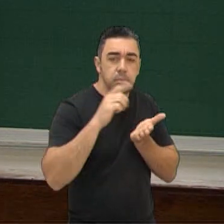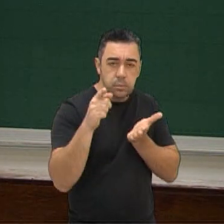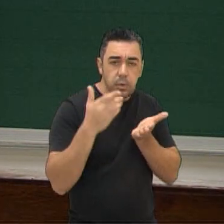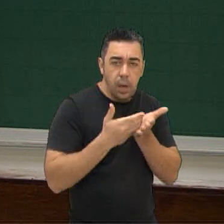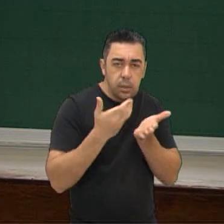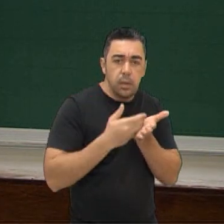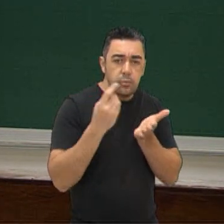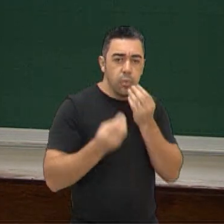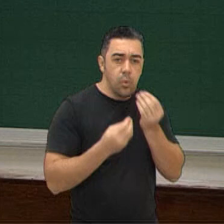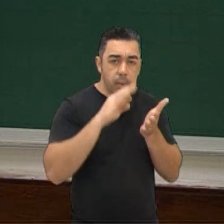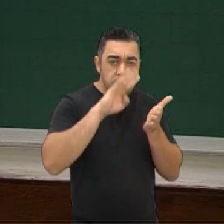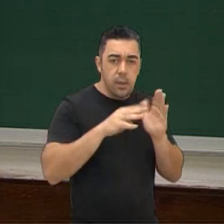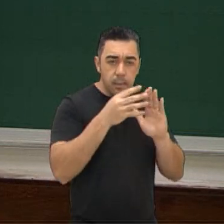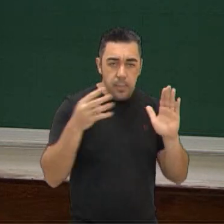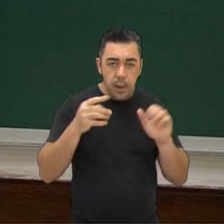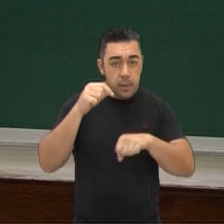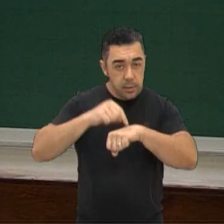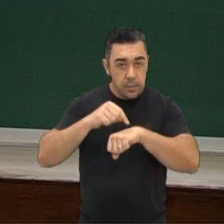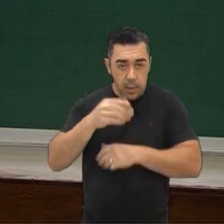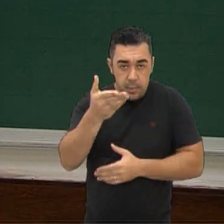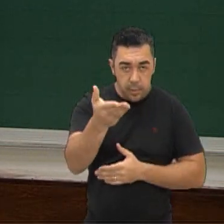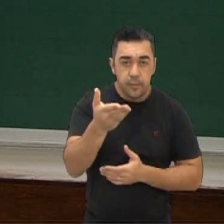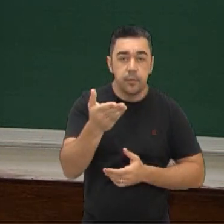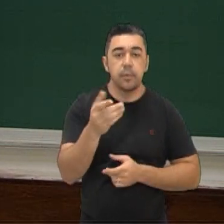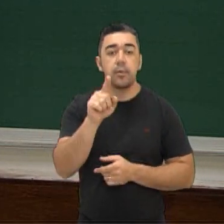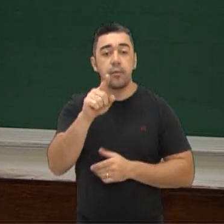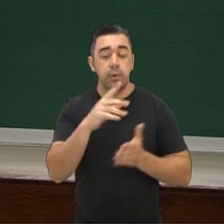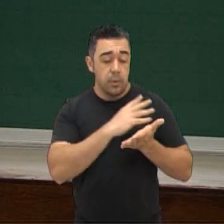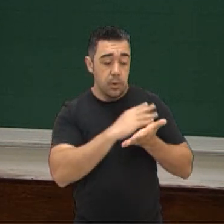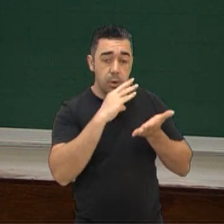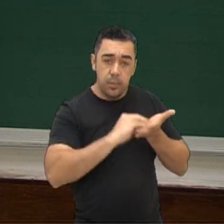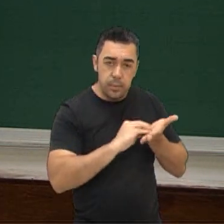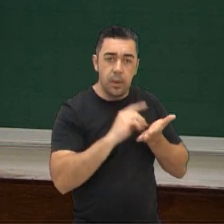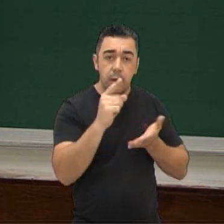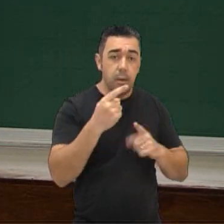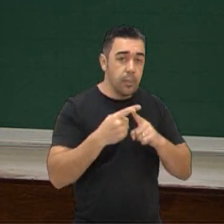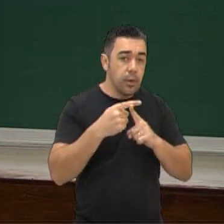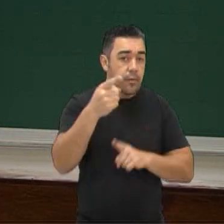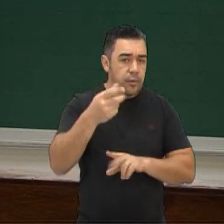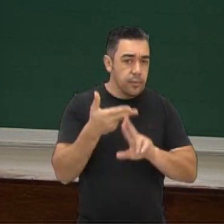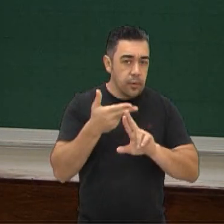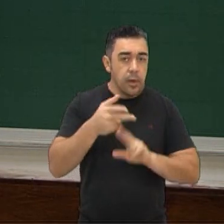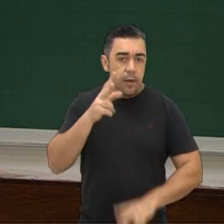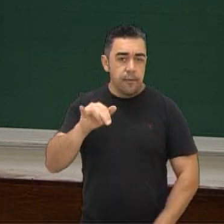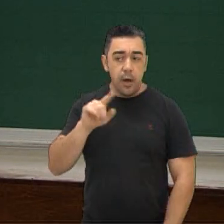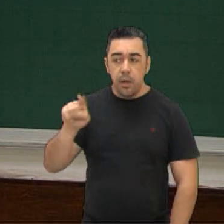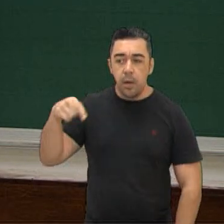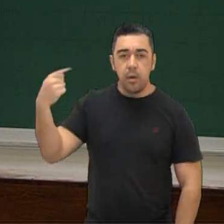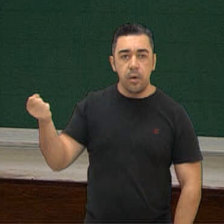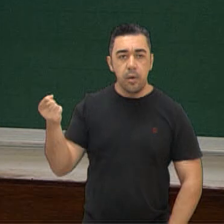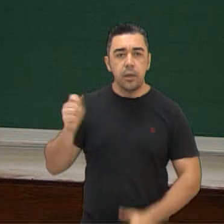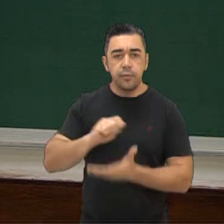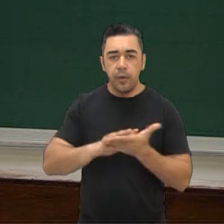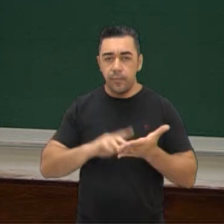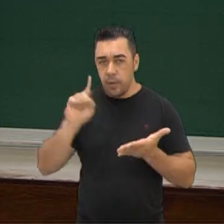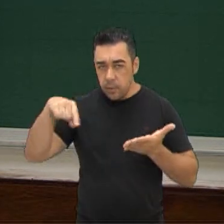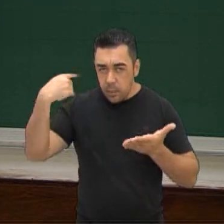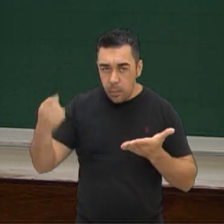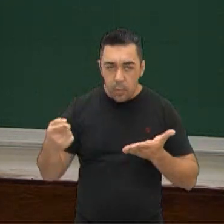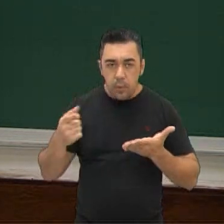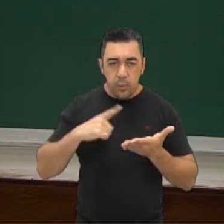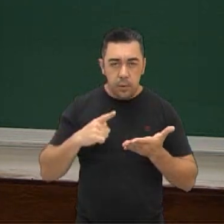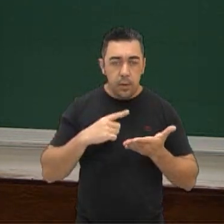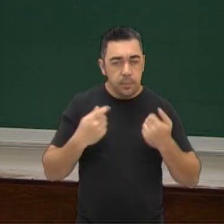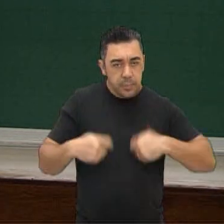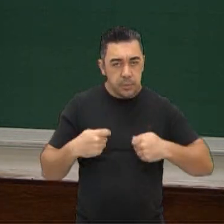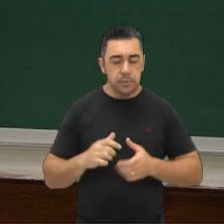essas tabelas, tá? Vocês vão ter um tempo para isso, porque vocês vão utilizar essas anotações para realizar a próxima atividade,